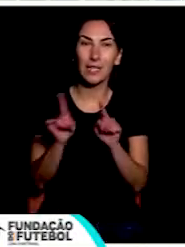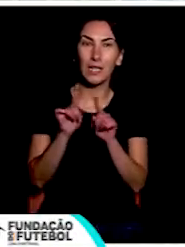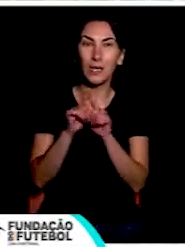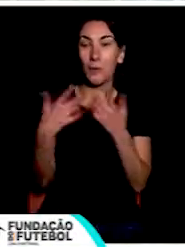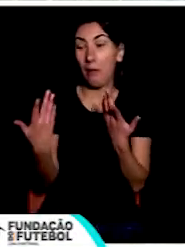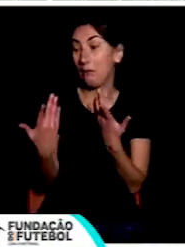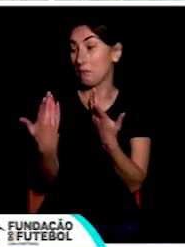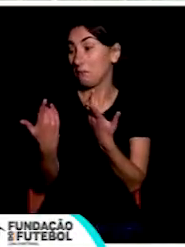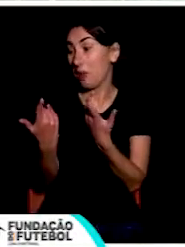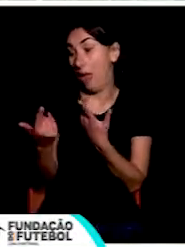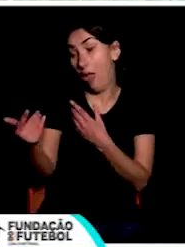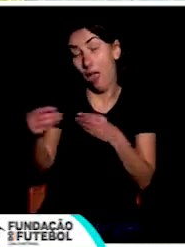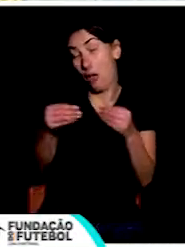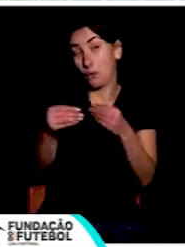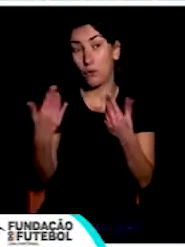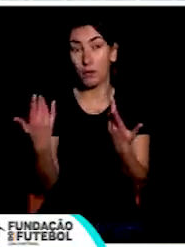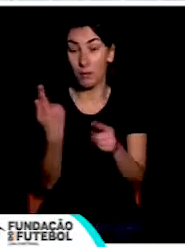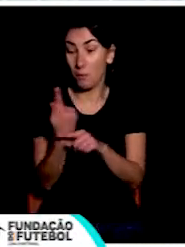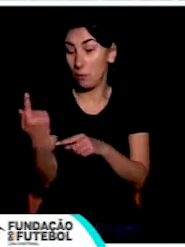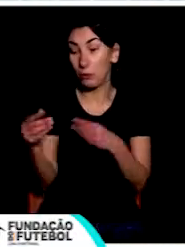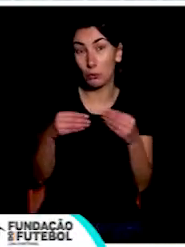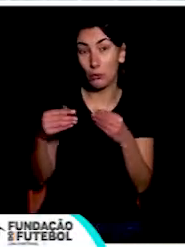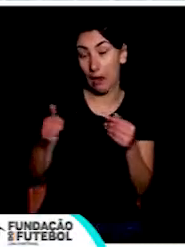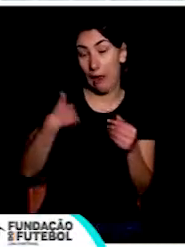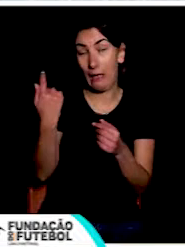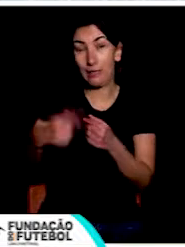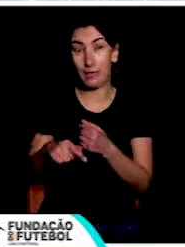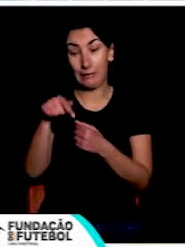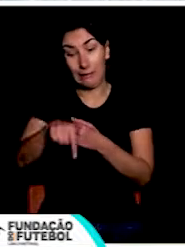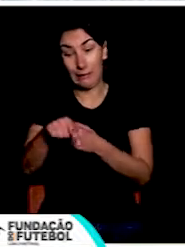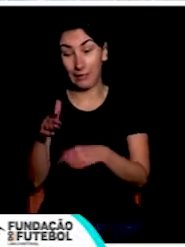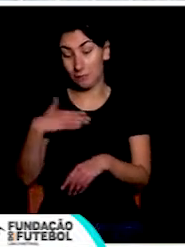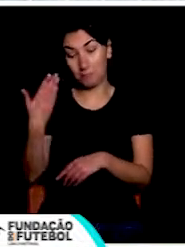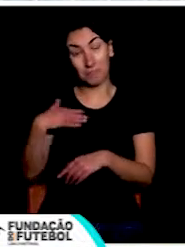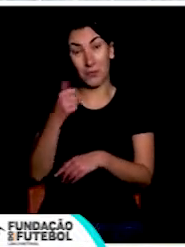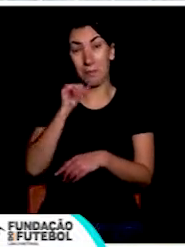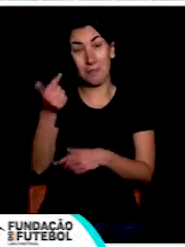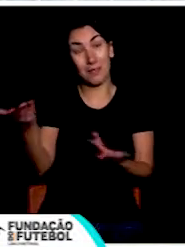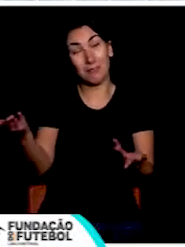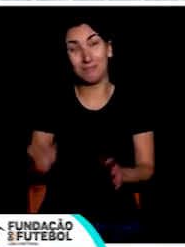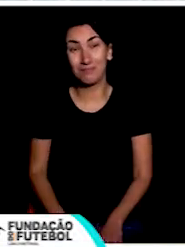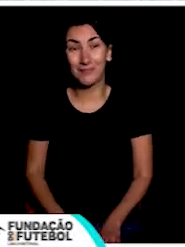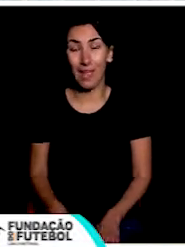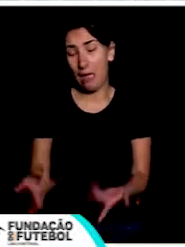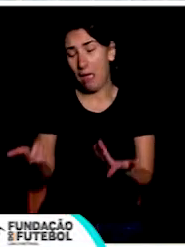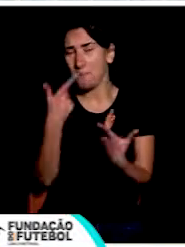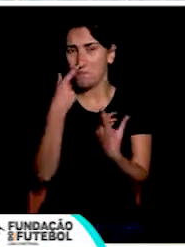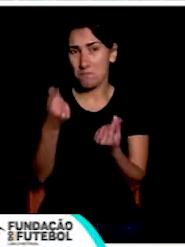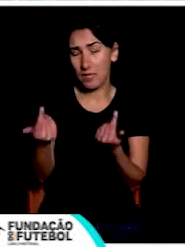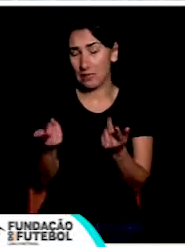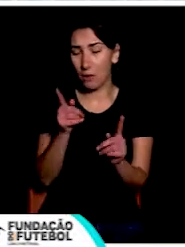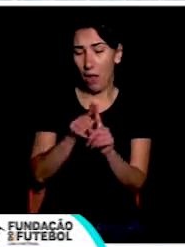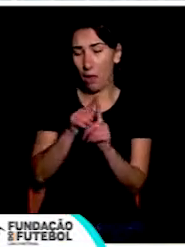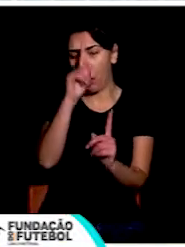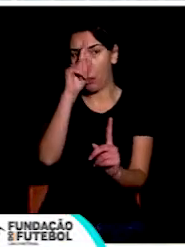É uma competição. Acabamos por ter um bocadinho do jogo, porque no jogo temos que ganhar. Aqui não queremos perder, eles não querem perder. E eu também não quero